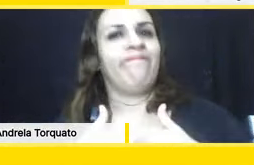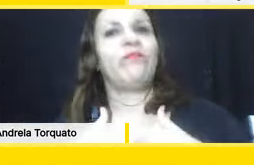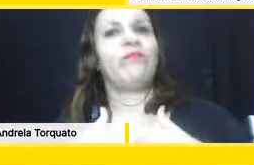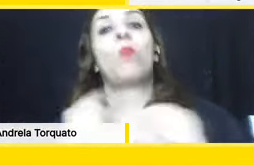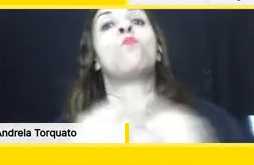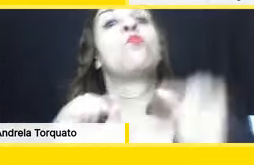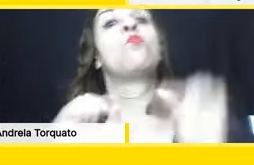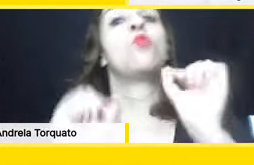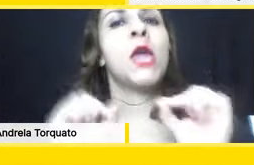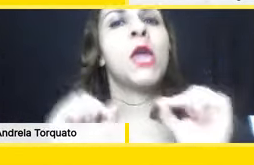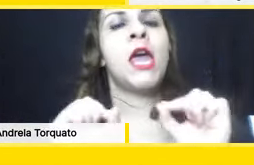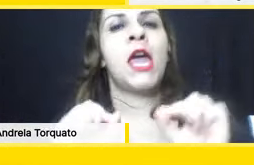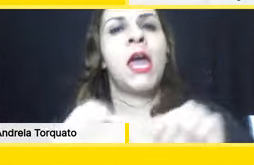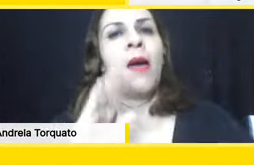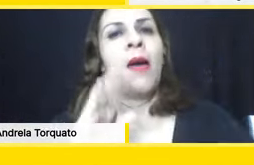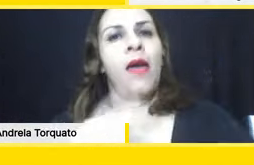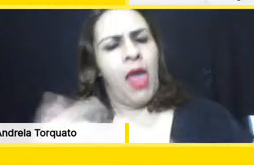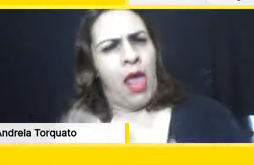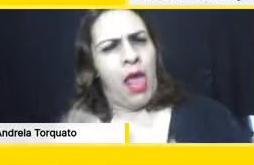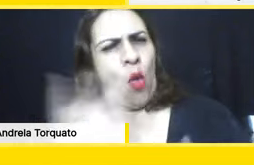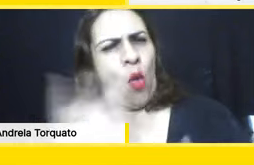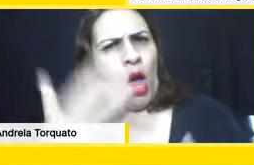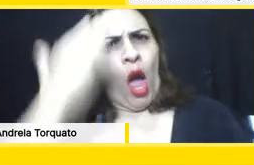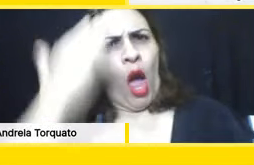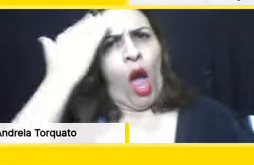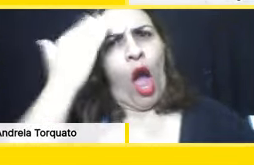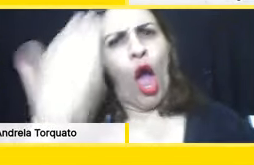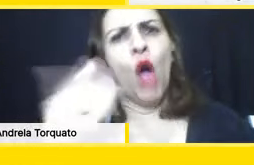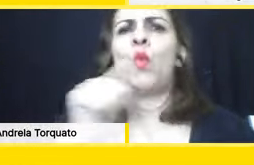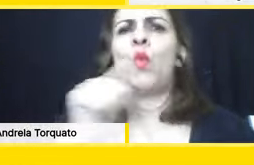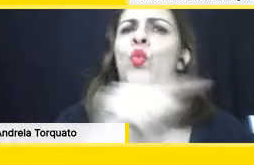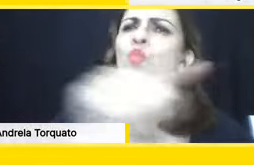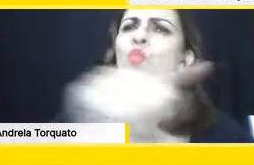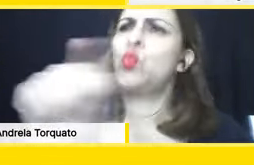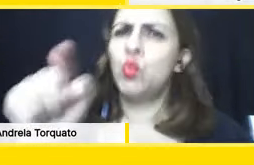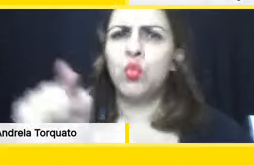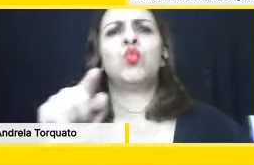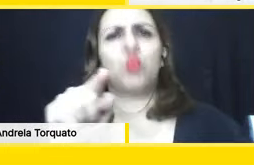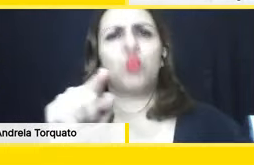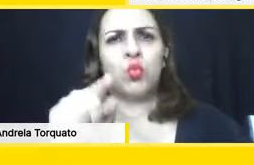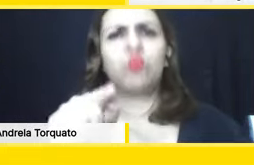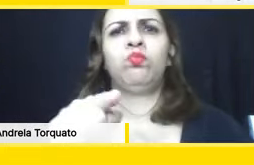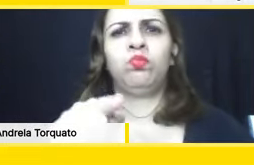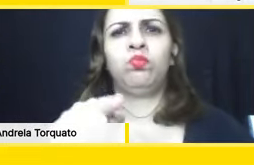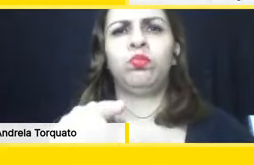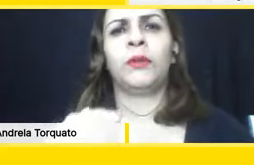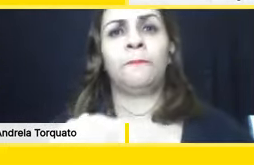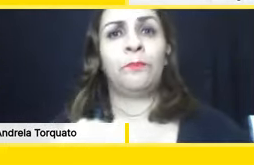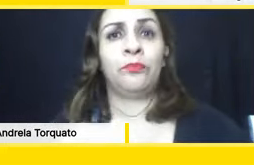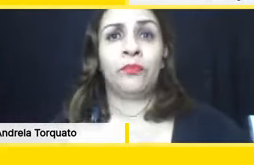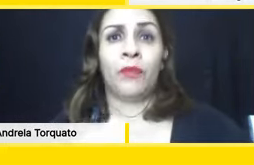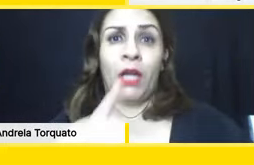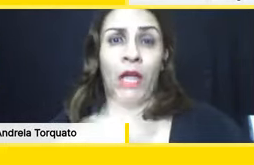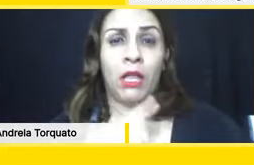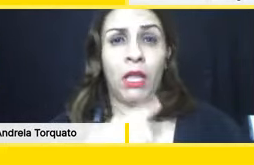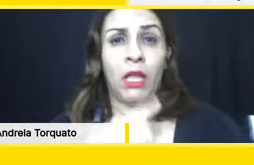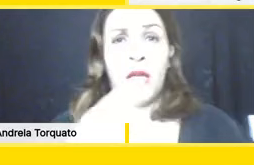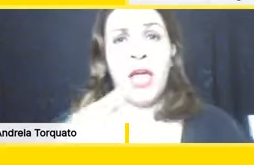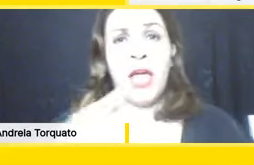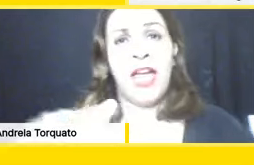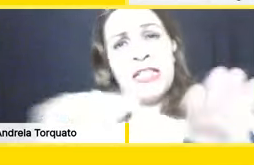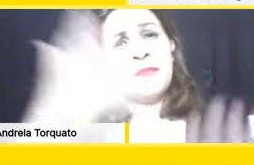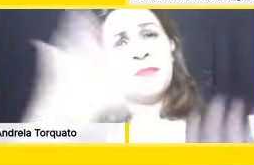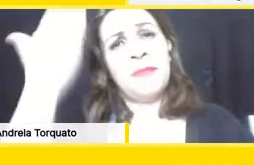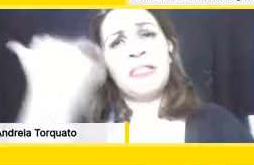quero mais uma vez agradecer o convite, quero agradecer a cada um de vocês. Era para ter gente ter feito isso na semana